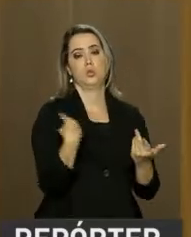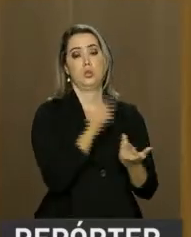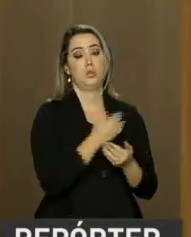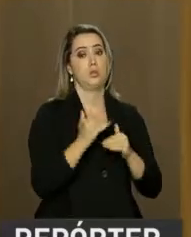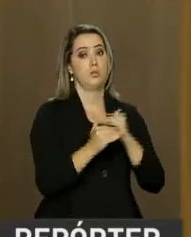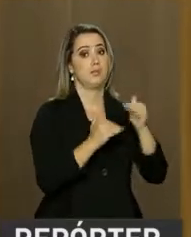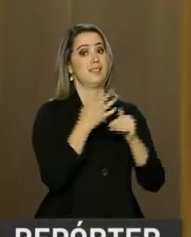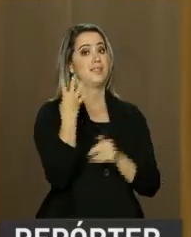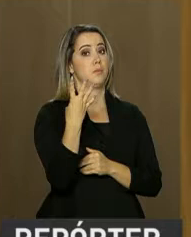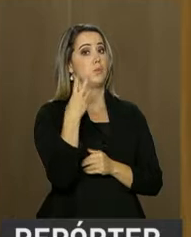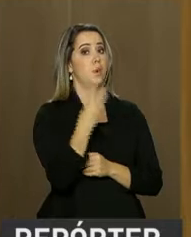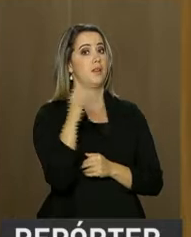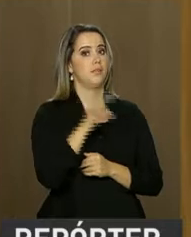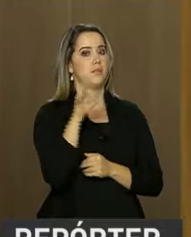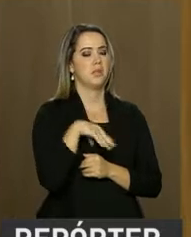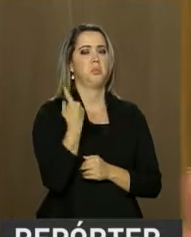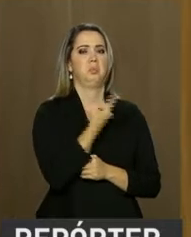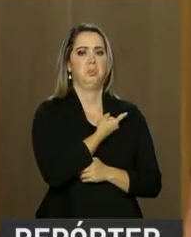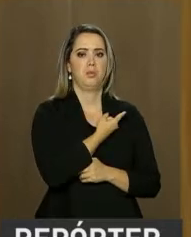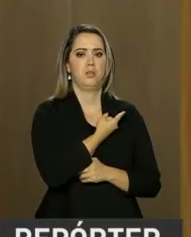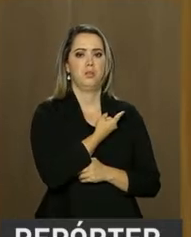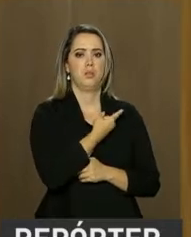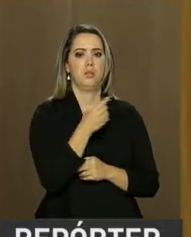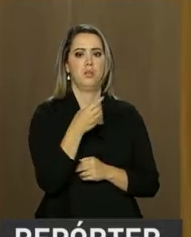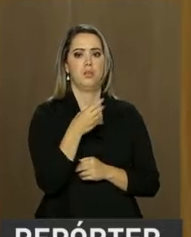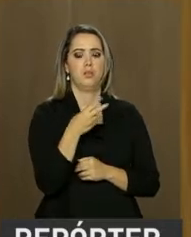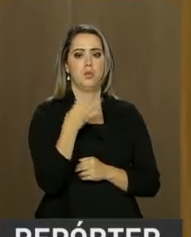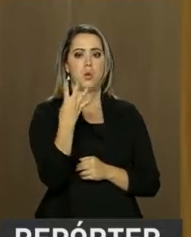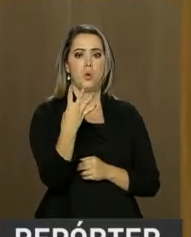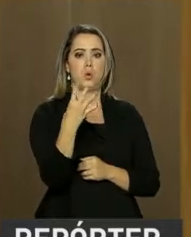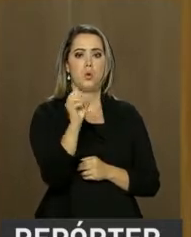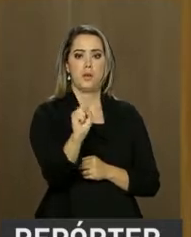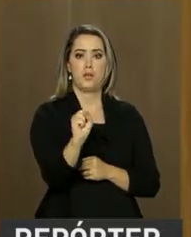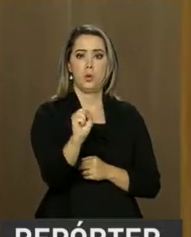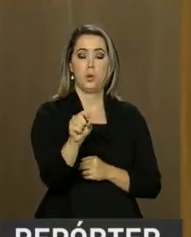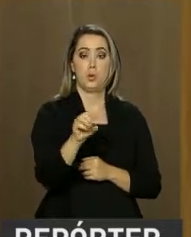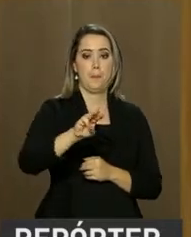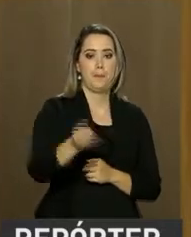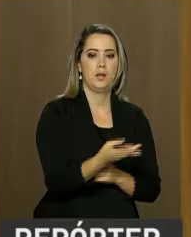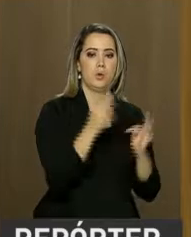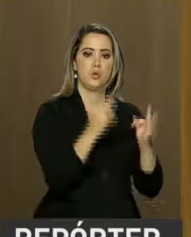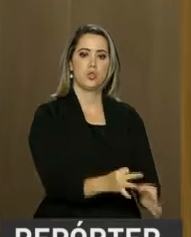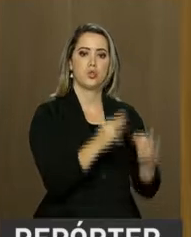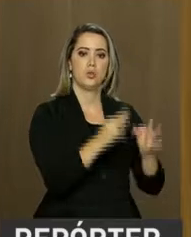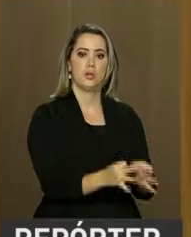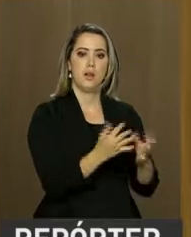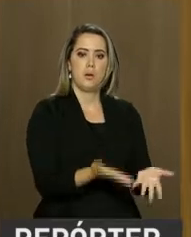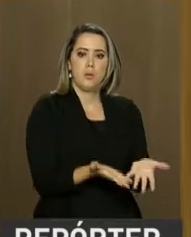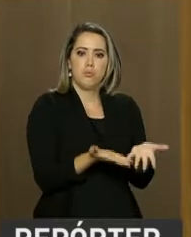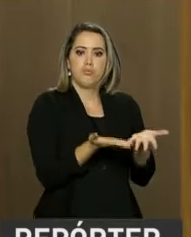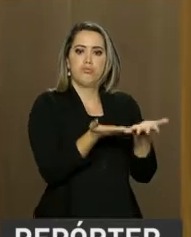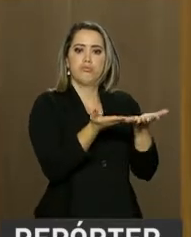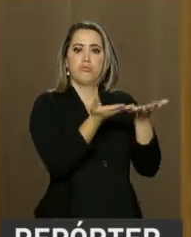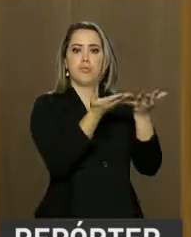crescemos 43% a nossa produção, 23%, 48 milhões de toneladas nós avançamos na produção. E com isso